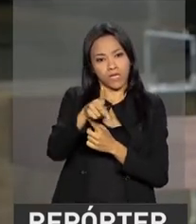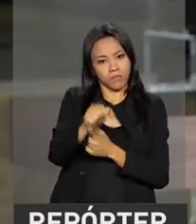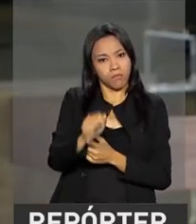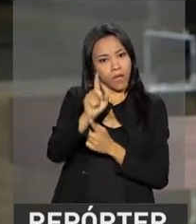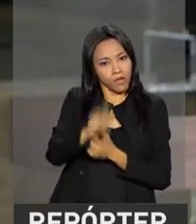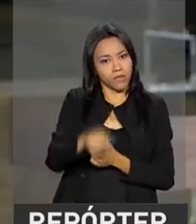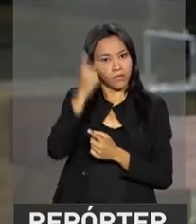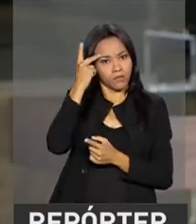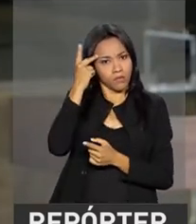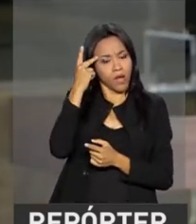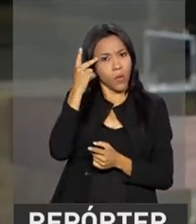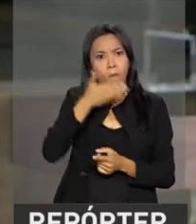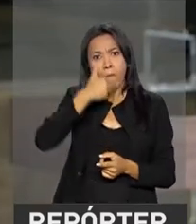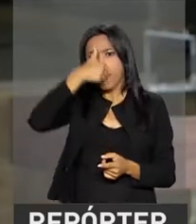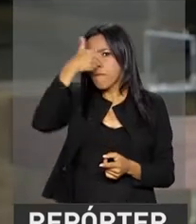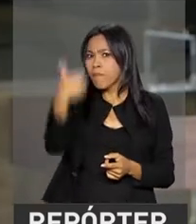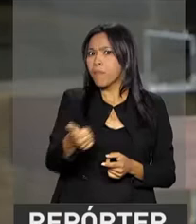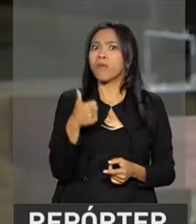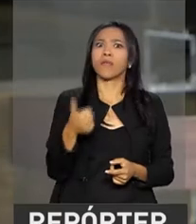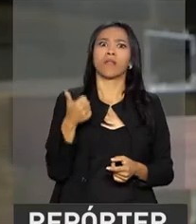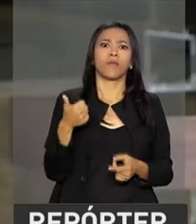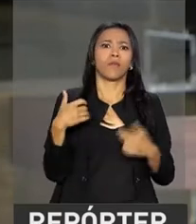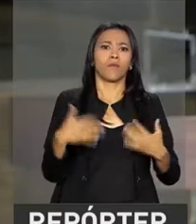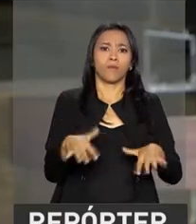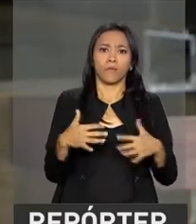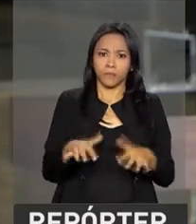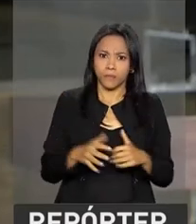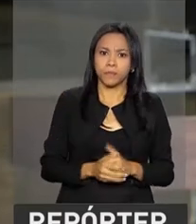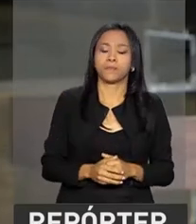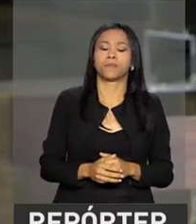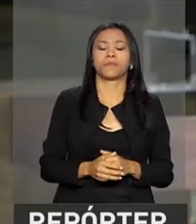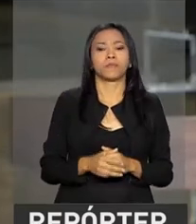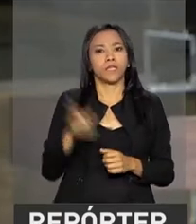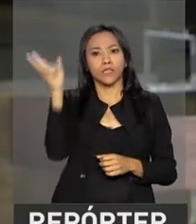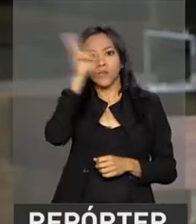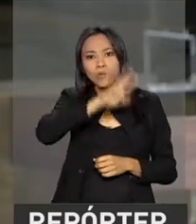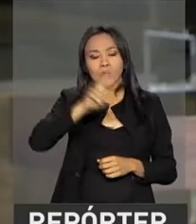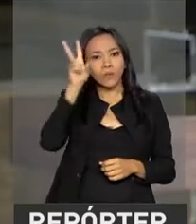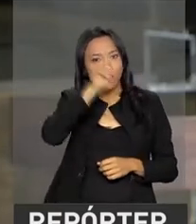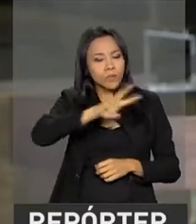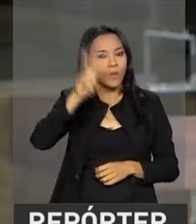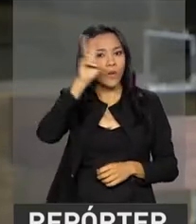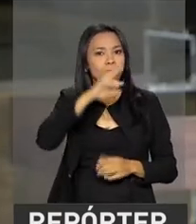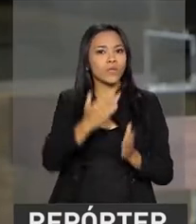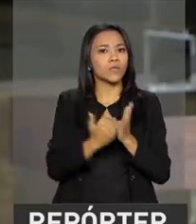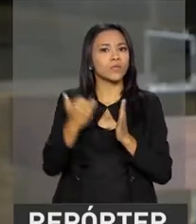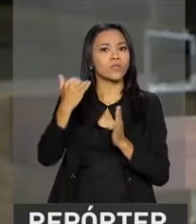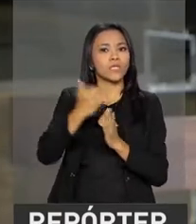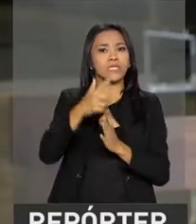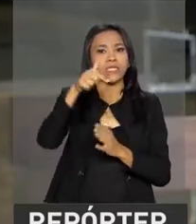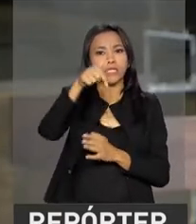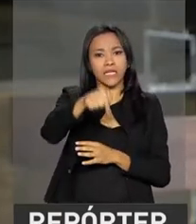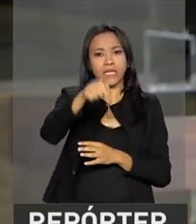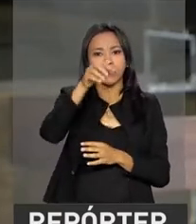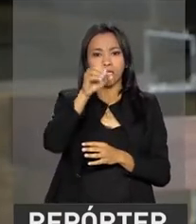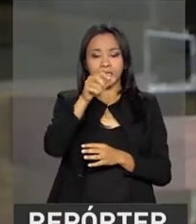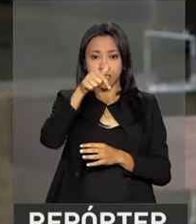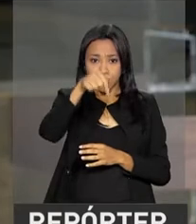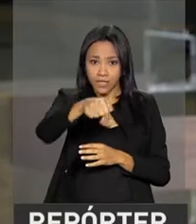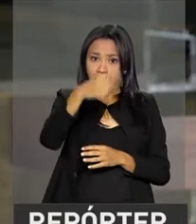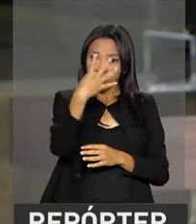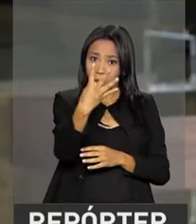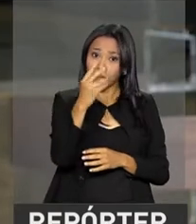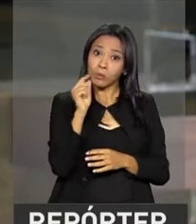São Paulo, atingiu o melhor resultado, o maior resultado da história, superou 74 mil pontos, portanto,